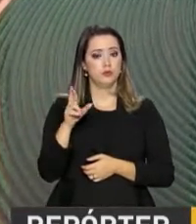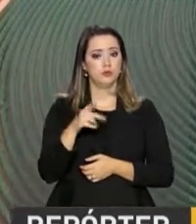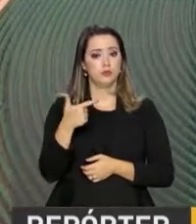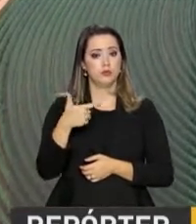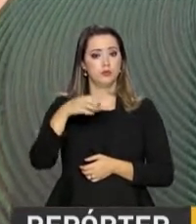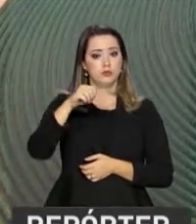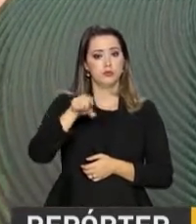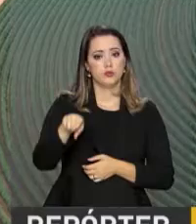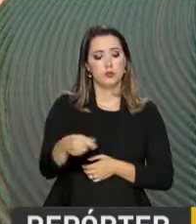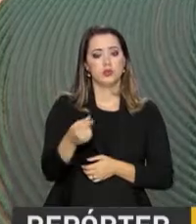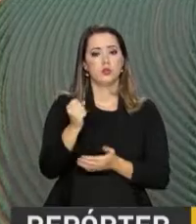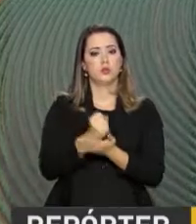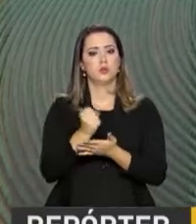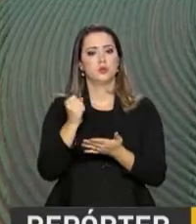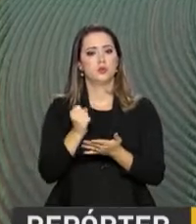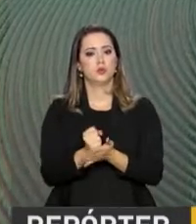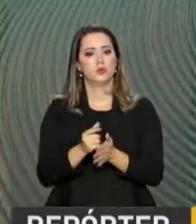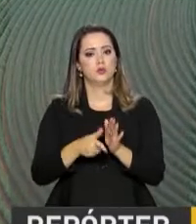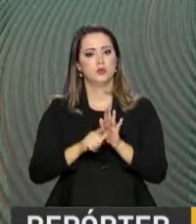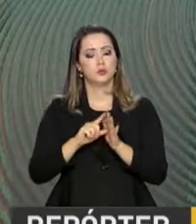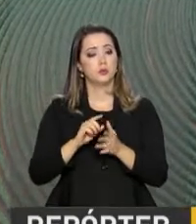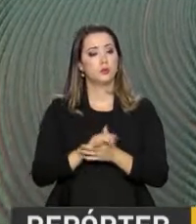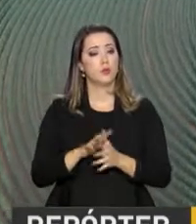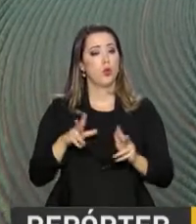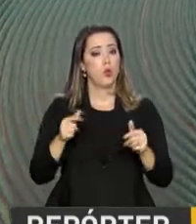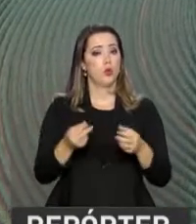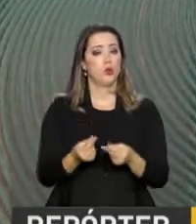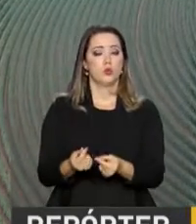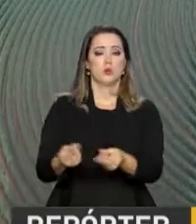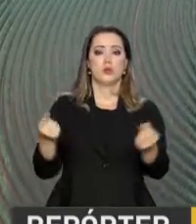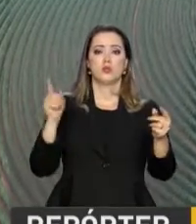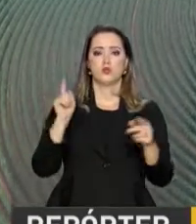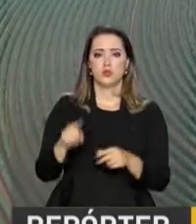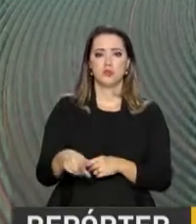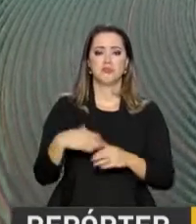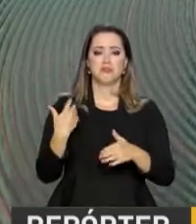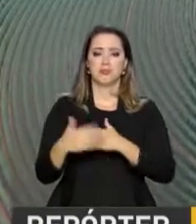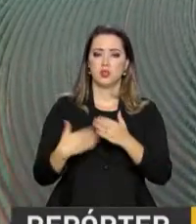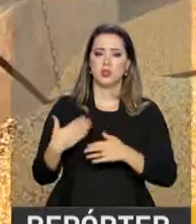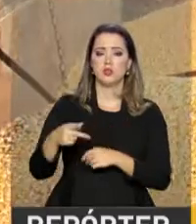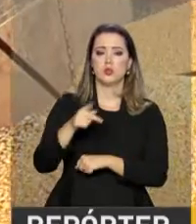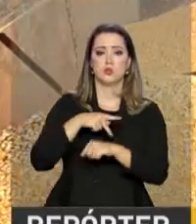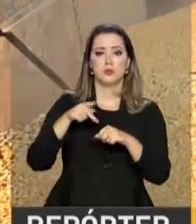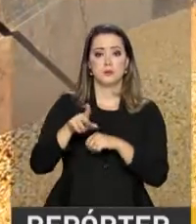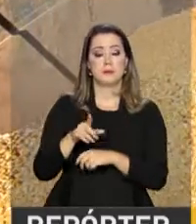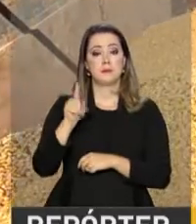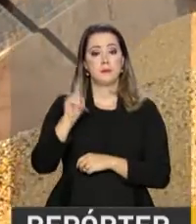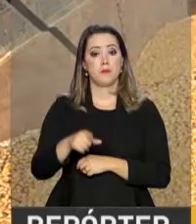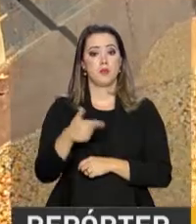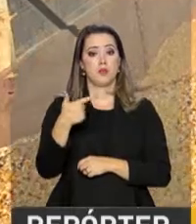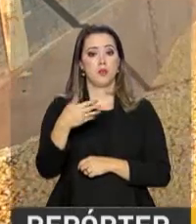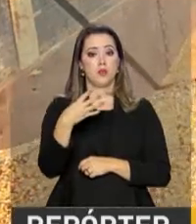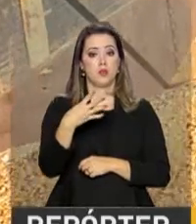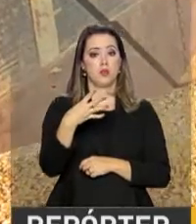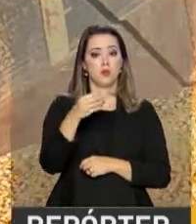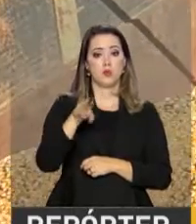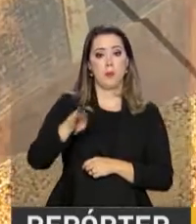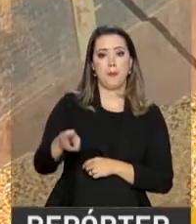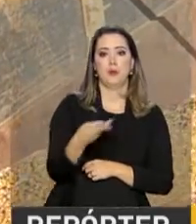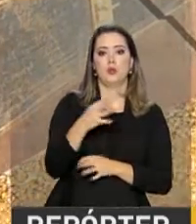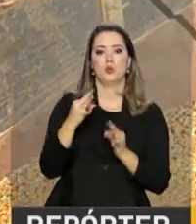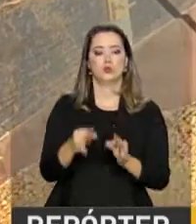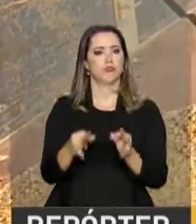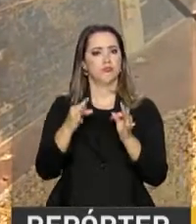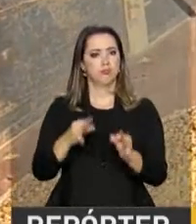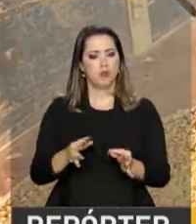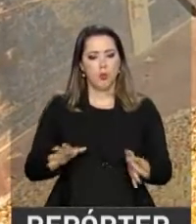29 mil contratos de custeio antecipado. Todo esse investimento tem rendido para o país. Foram 240 milhões de toneladas de